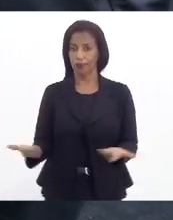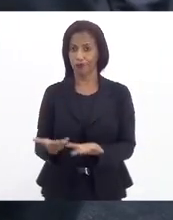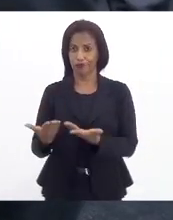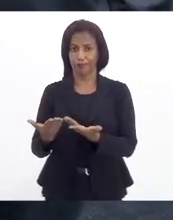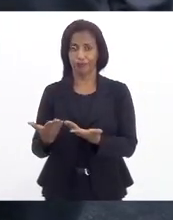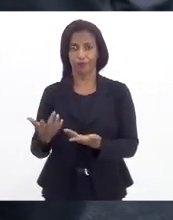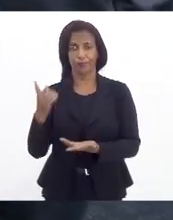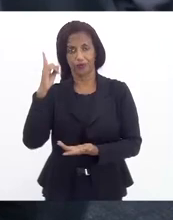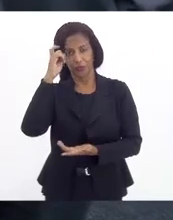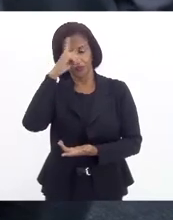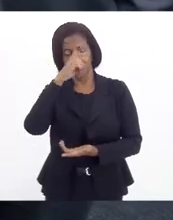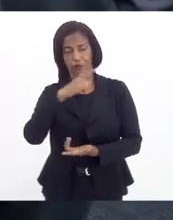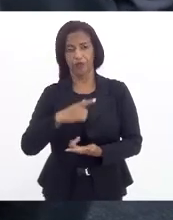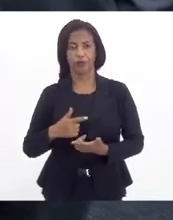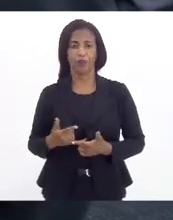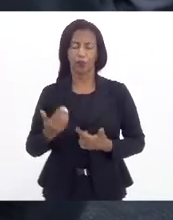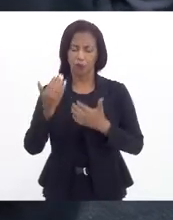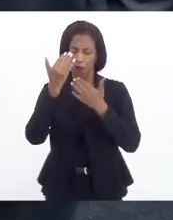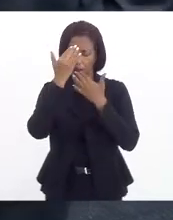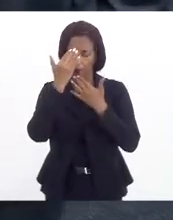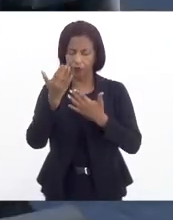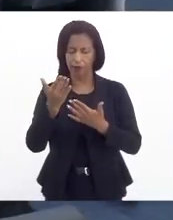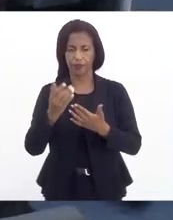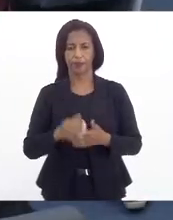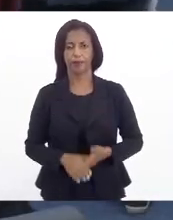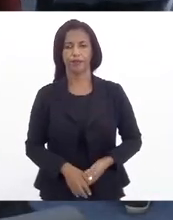situação extremamente delicada. Muito obrigada.